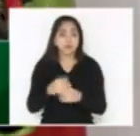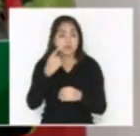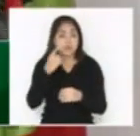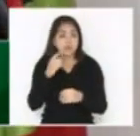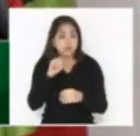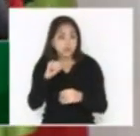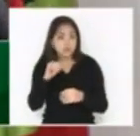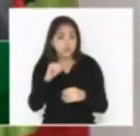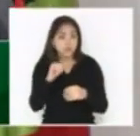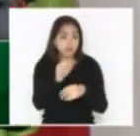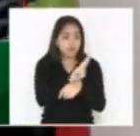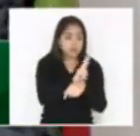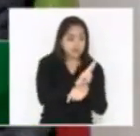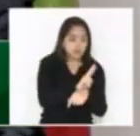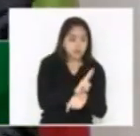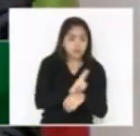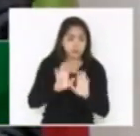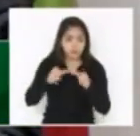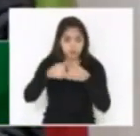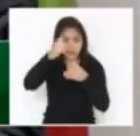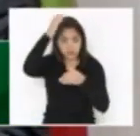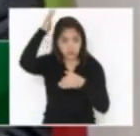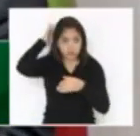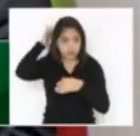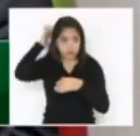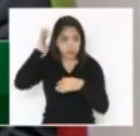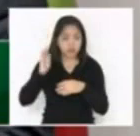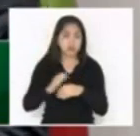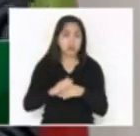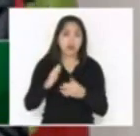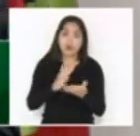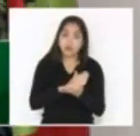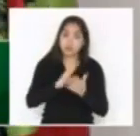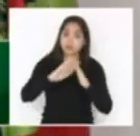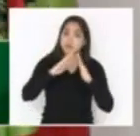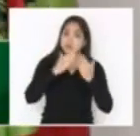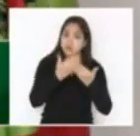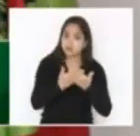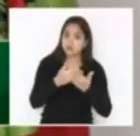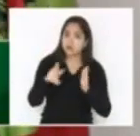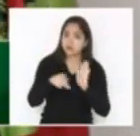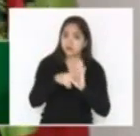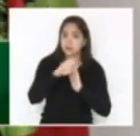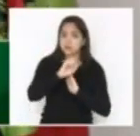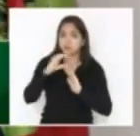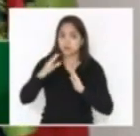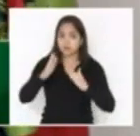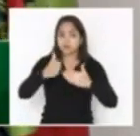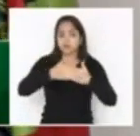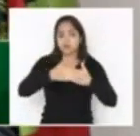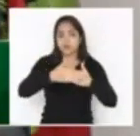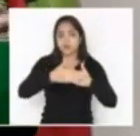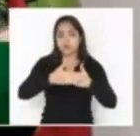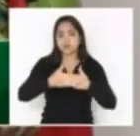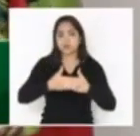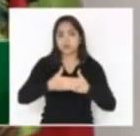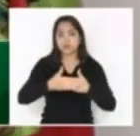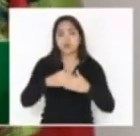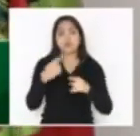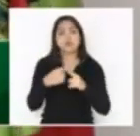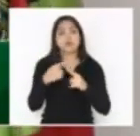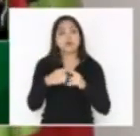uma vistoria aos bombeiros, eu acho que muitos e muitos colégios catarinenses estarão interditados pela